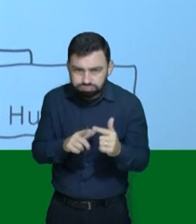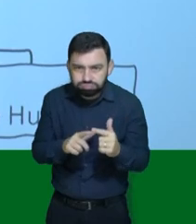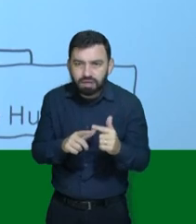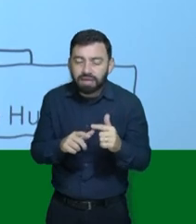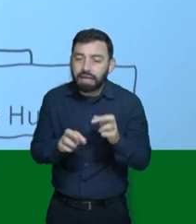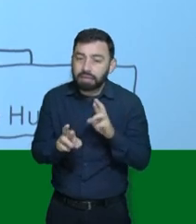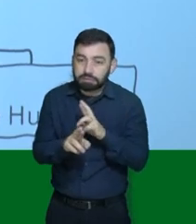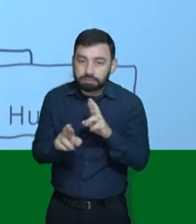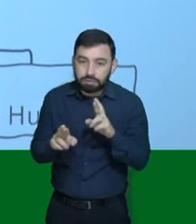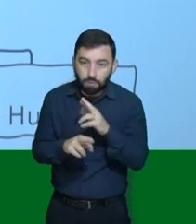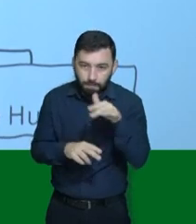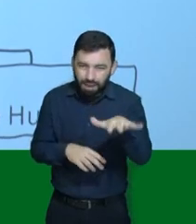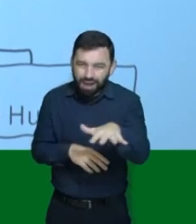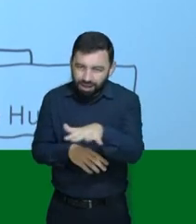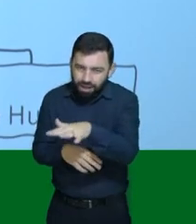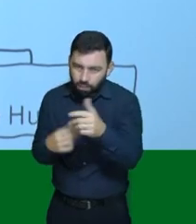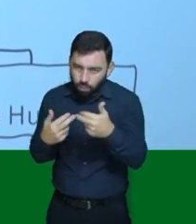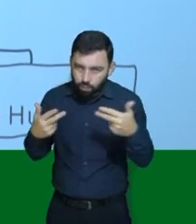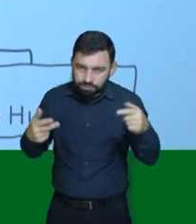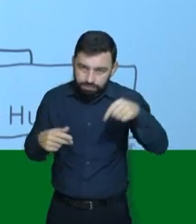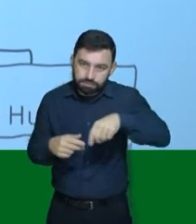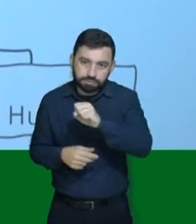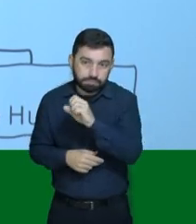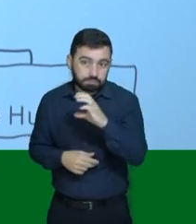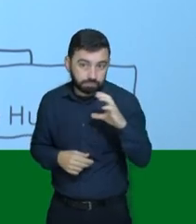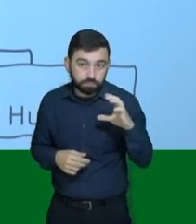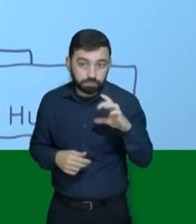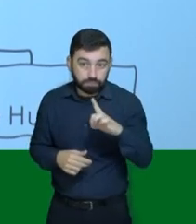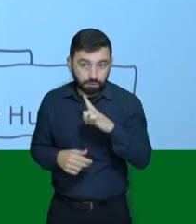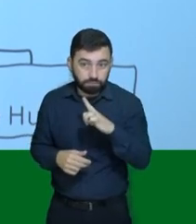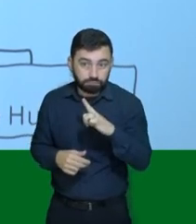relação com o mar e várias